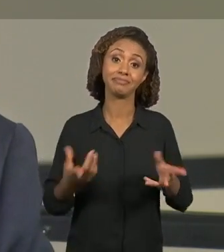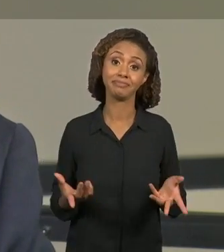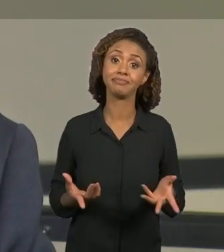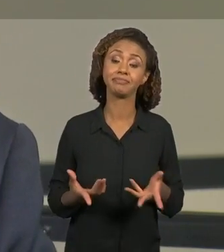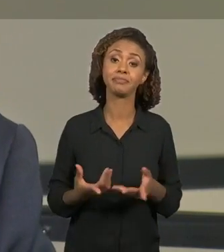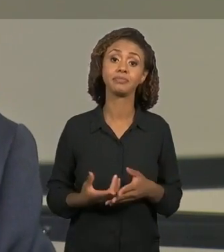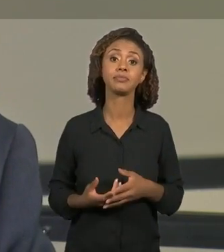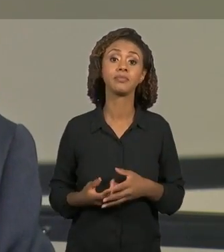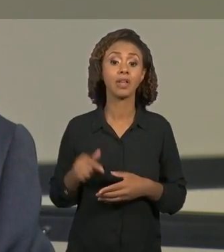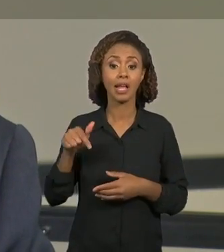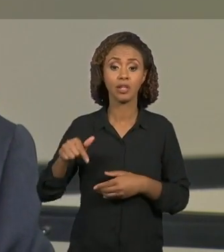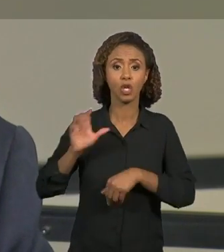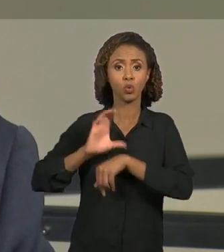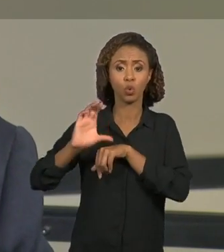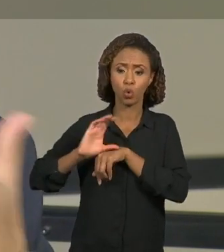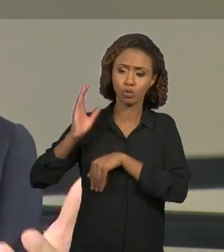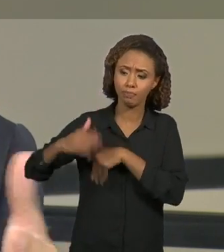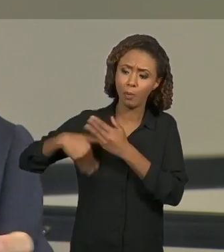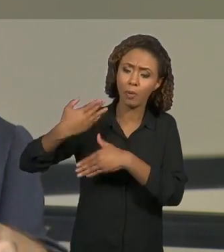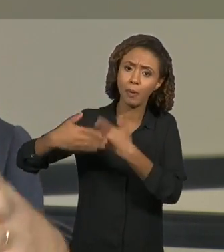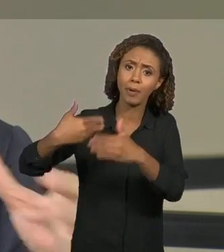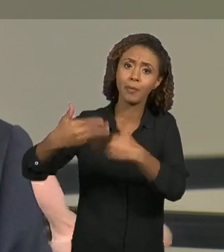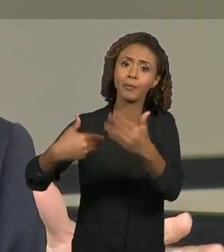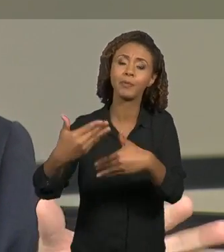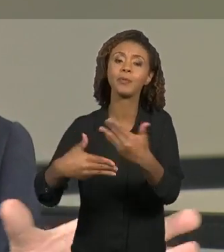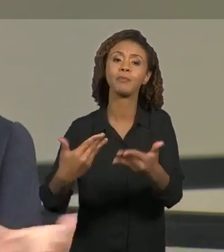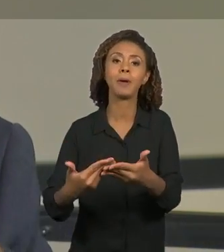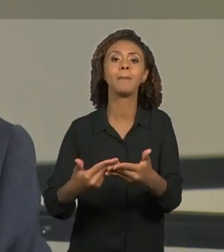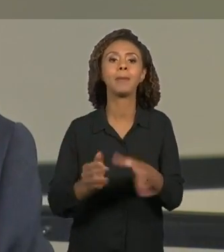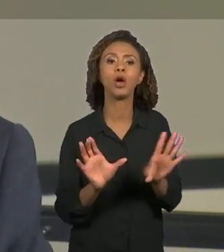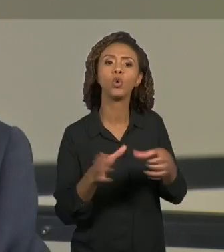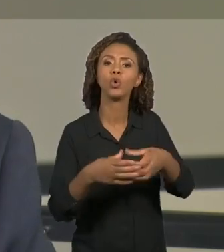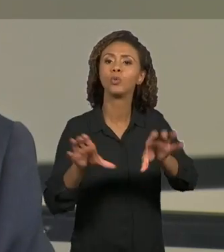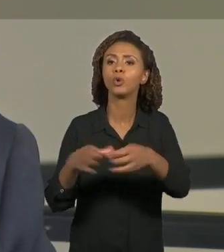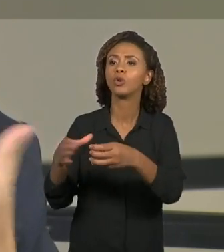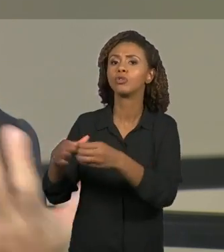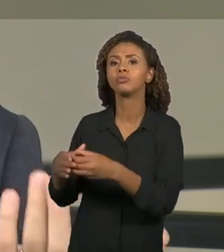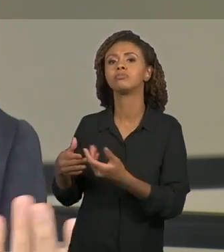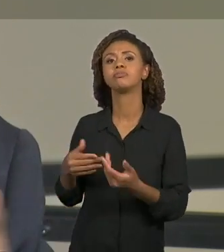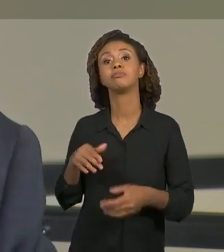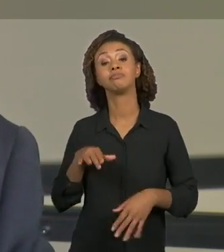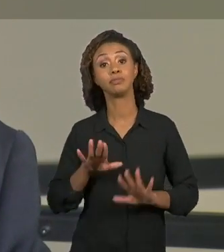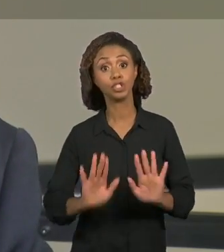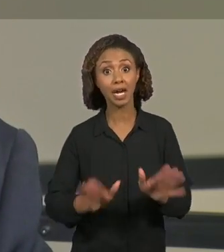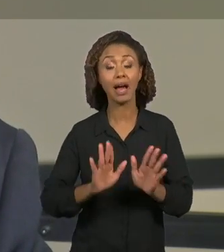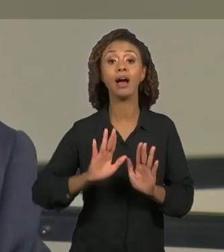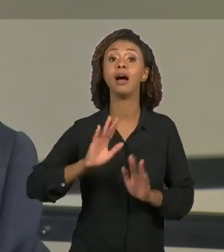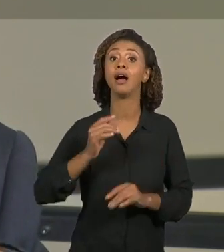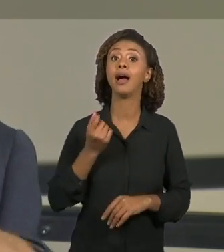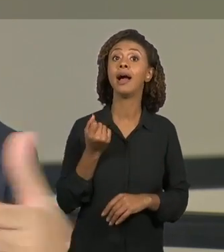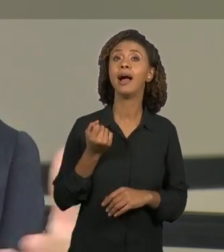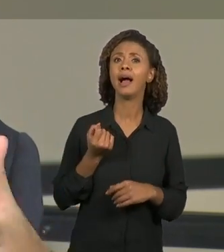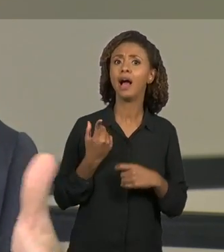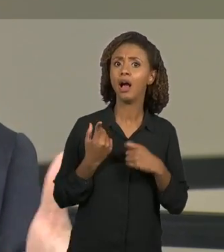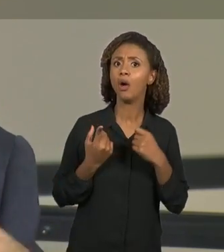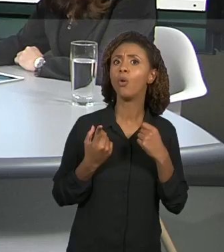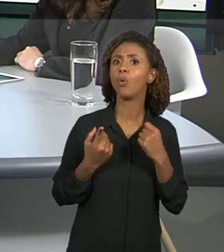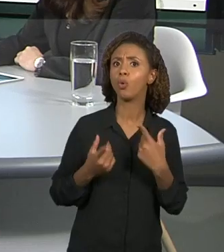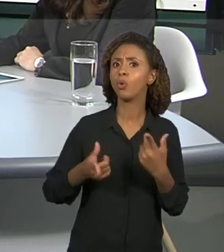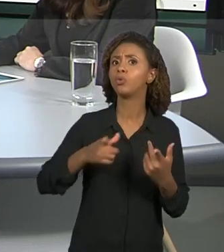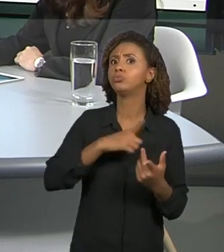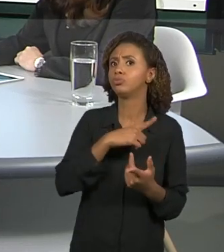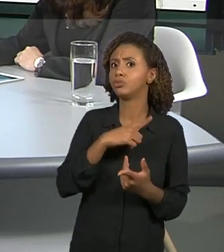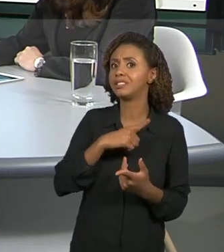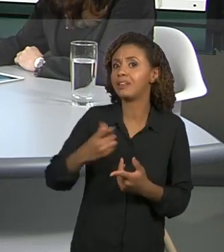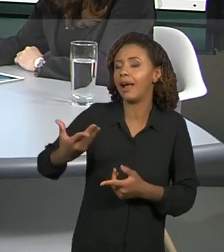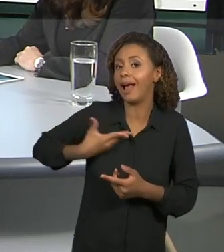vai se definir ao longo do da própria estrutura do curso né esses grupos pessoal vai ser unir tem alguns inclusive que já até tem né alguns grupos de